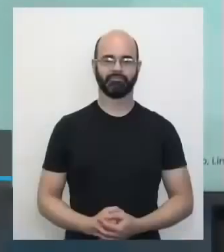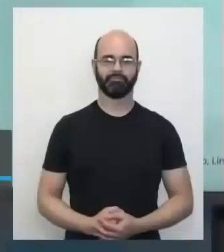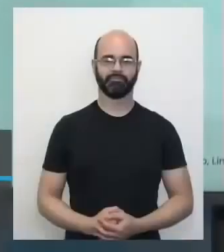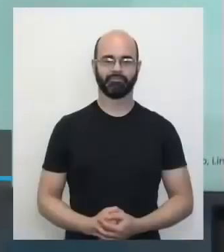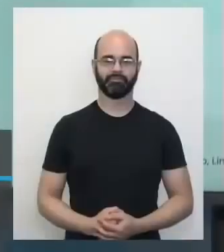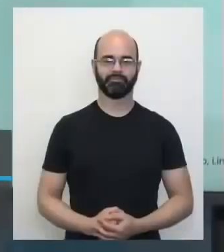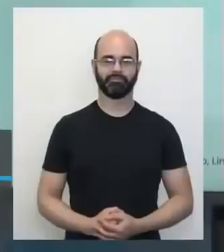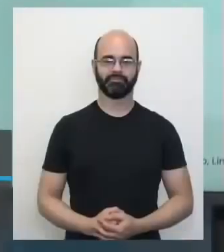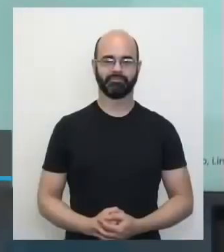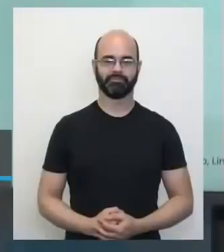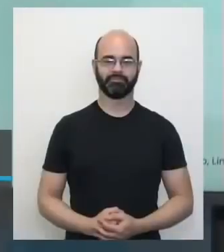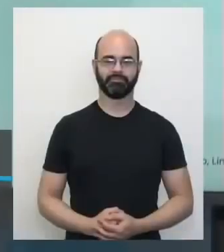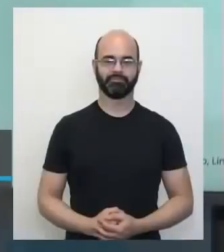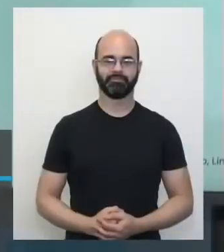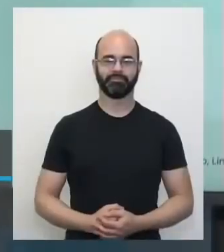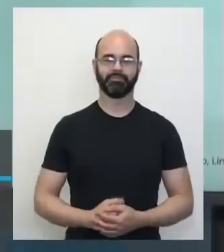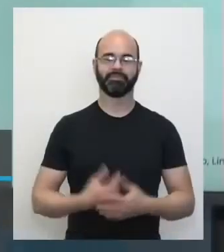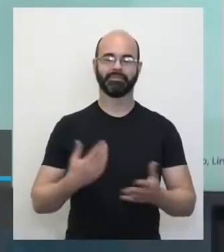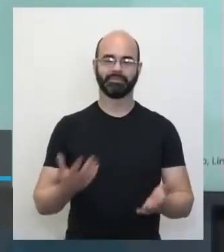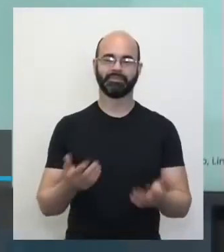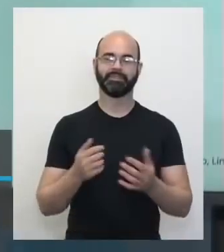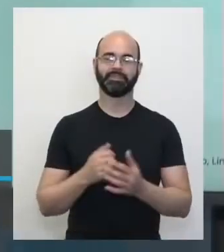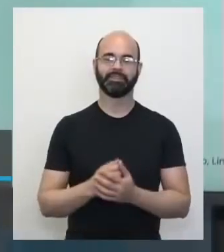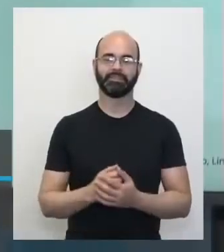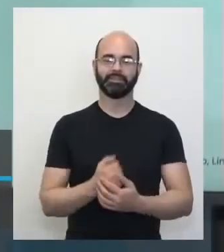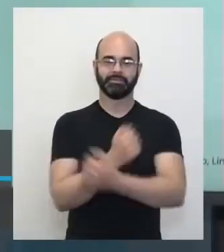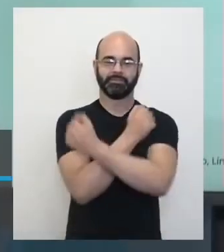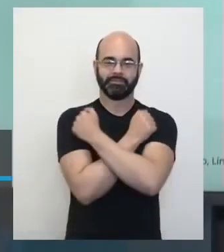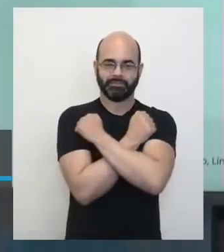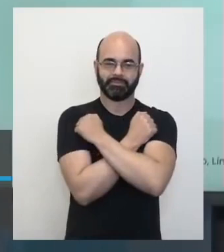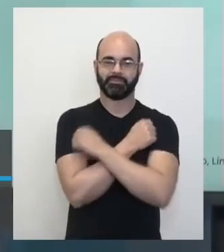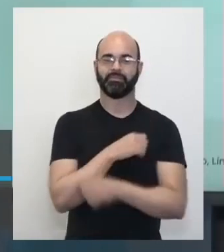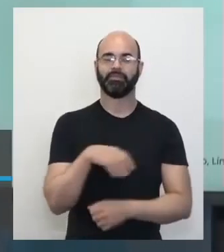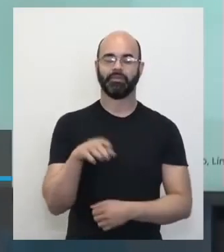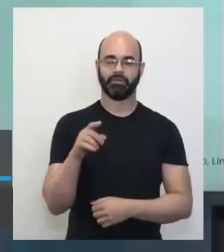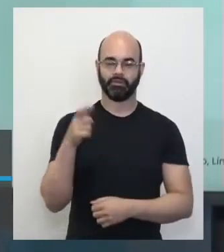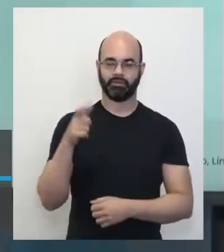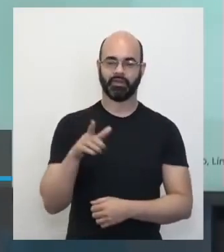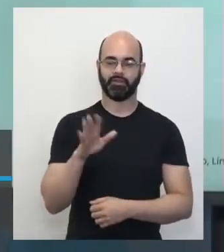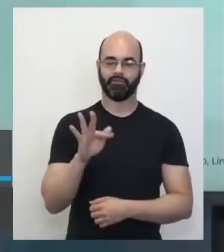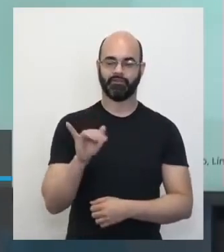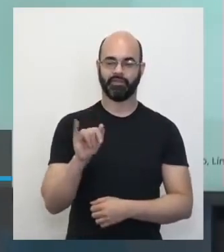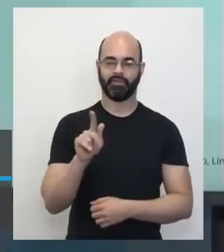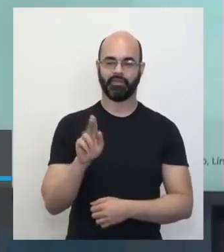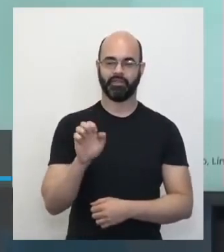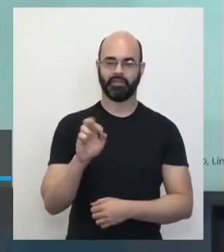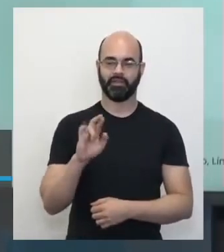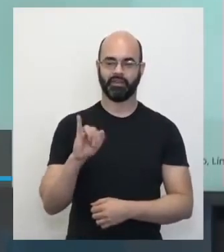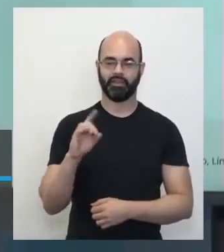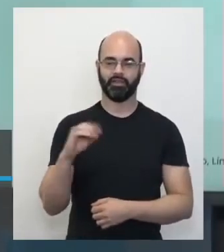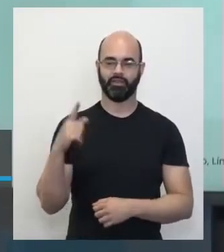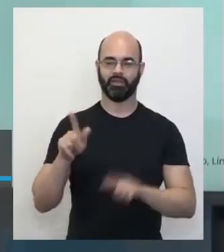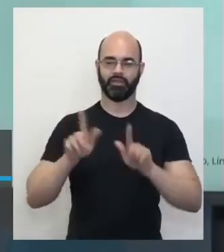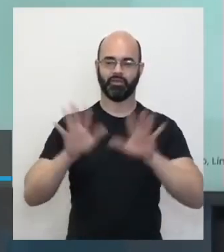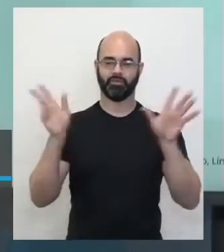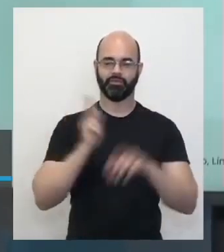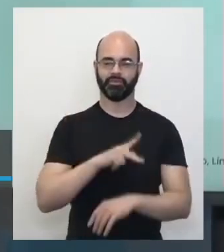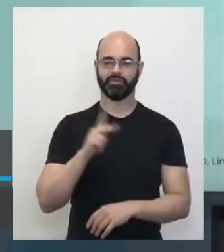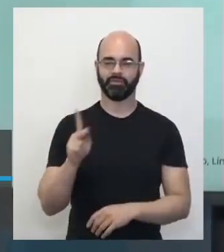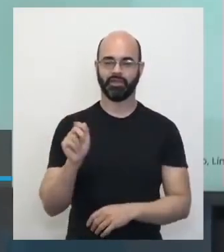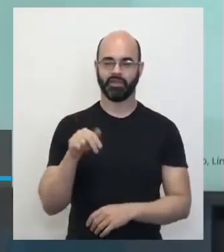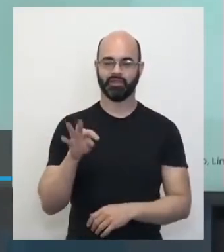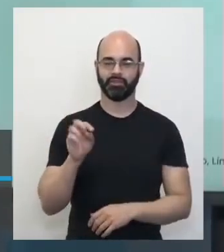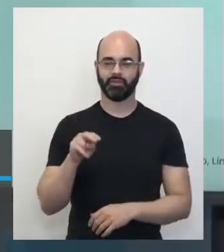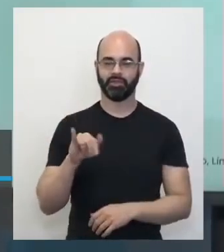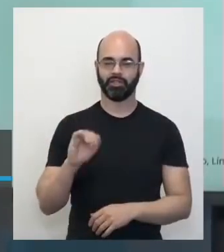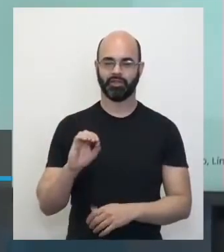Vamos lá. Um abração para os alunos da Alírio de Figueiredo Brasil, do Pro Antônio, lá de Guarulhos. Então,